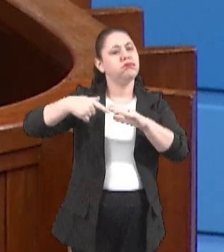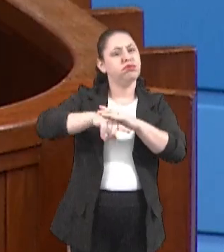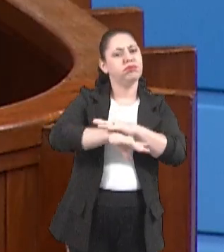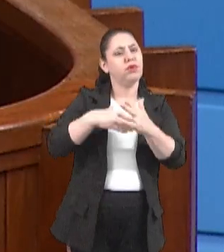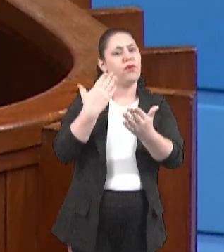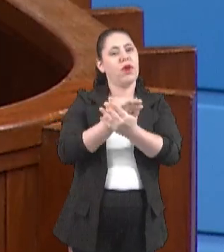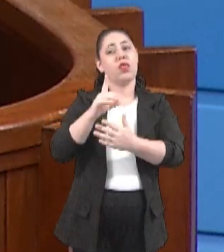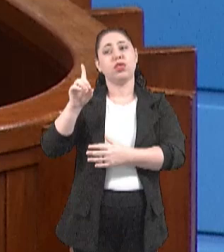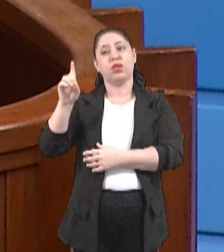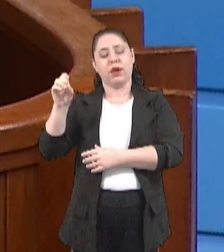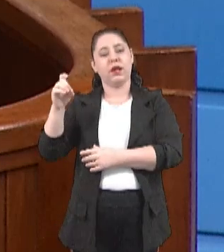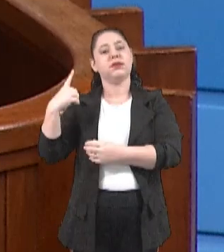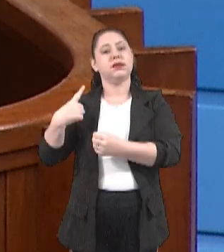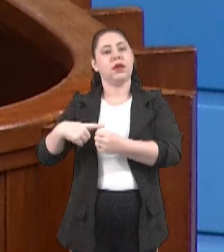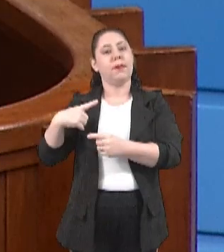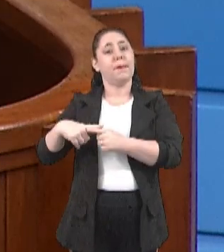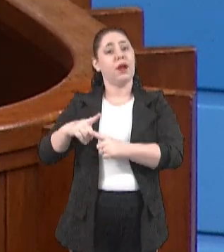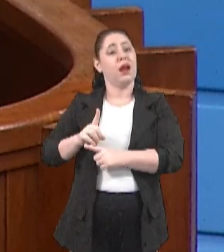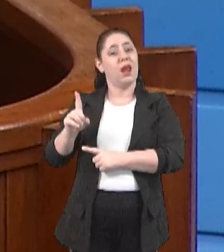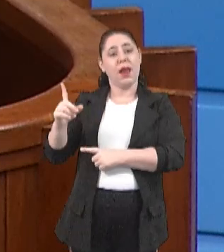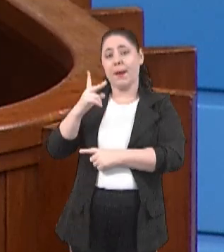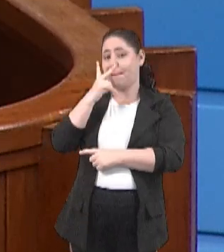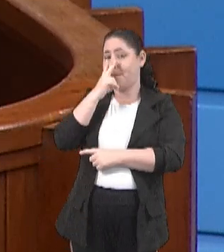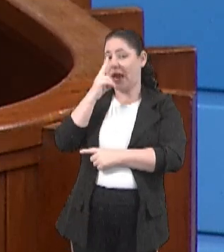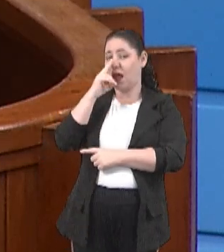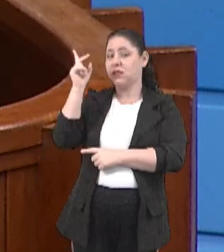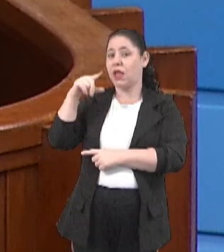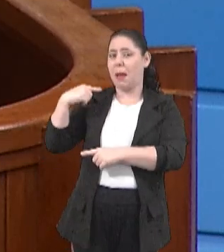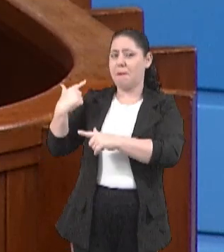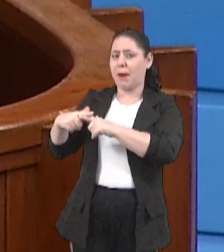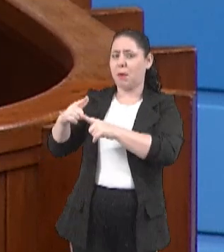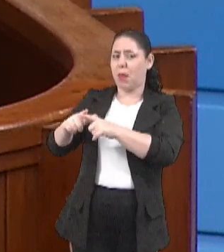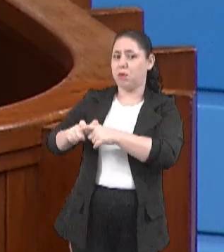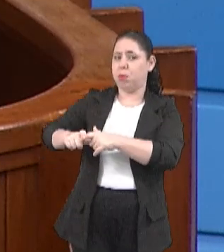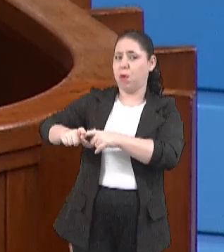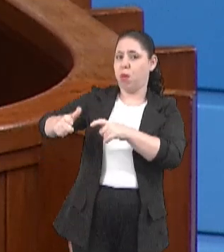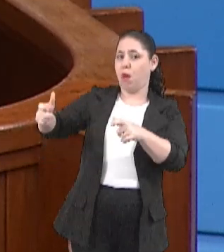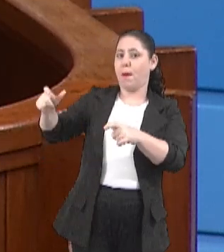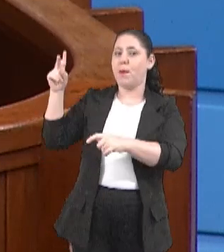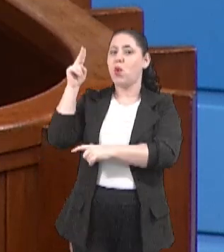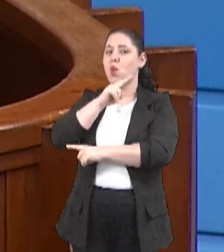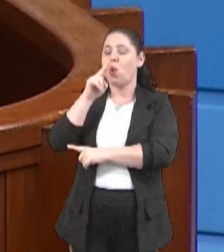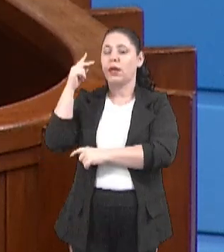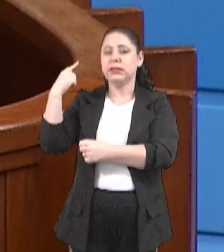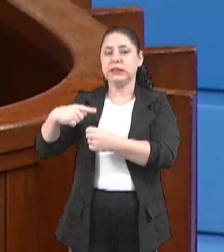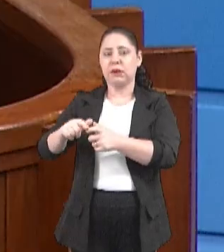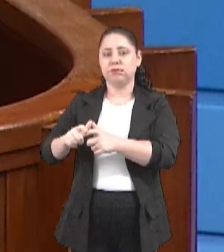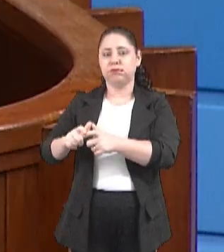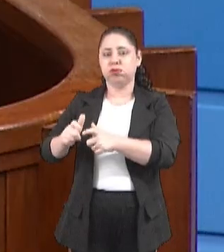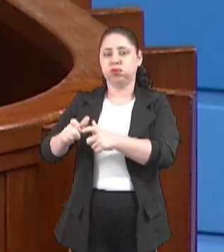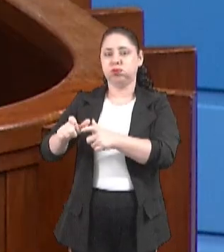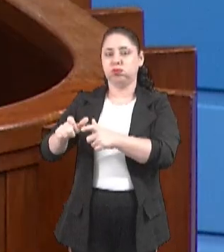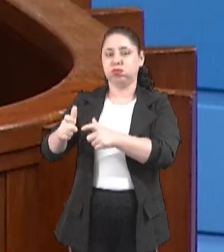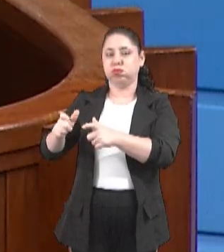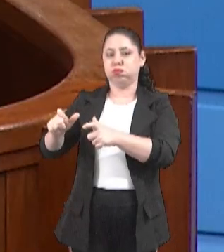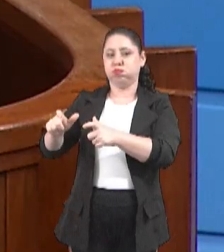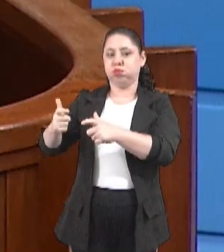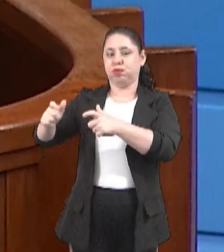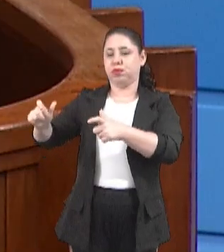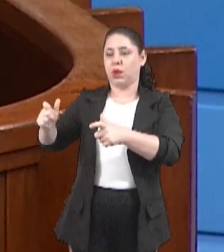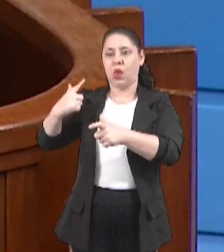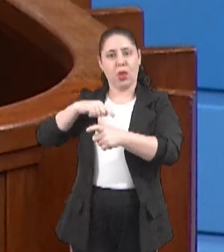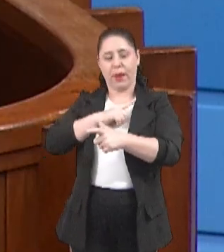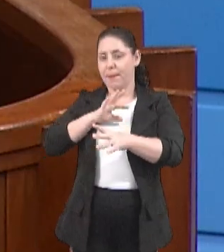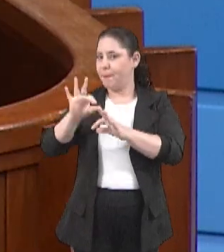em Dourados, porque lá me parece ser um problema muito mais grave na medida em que a cidade cresce e que a gente não